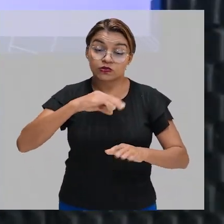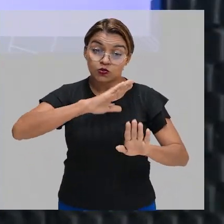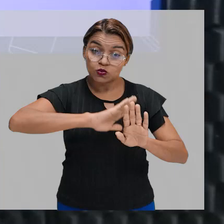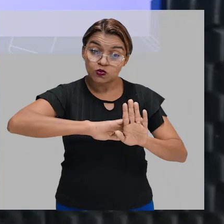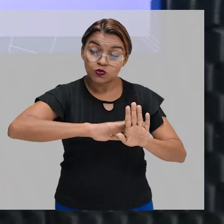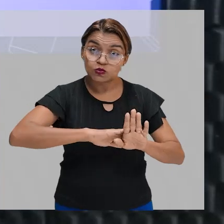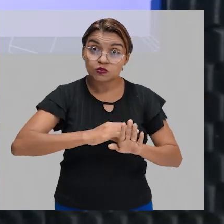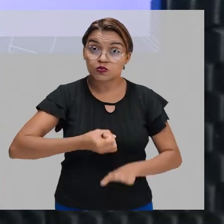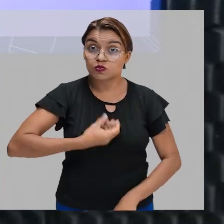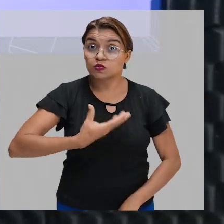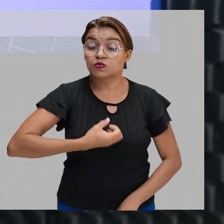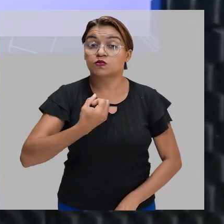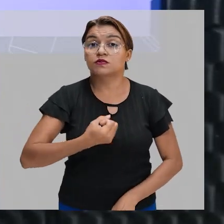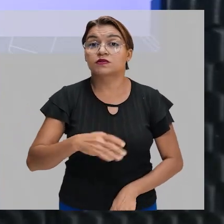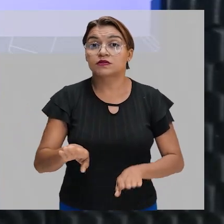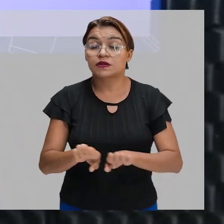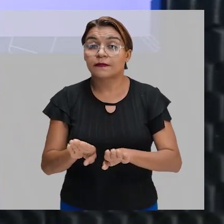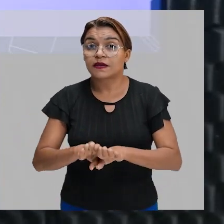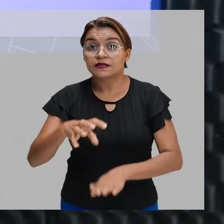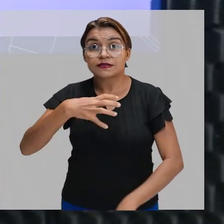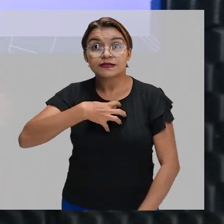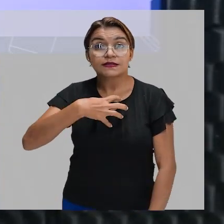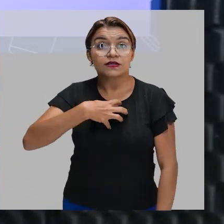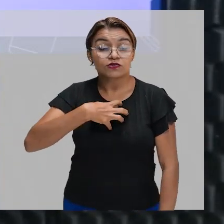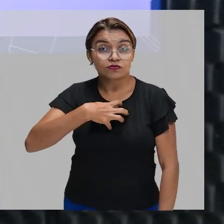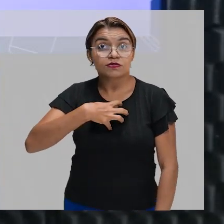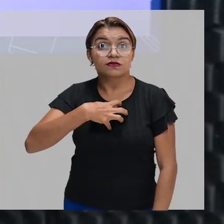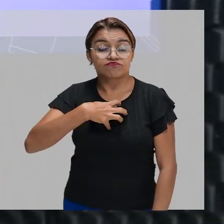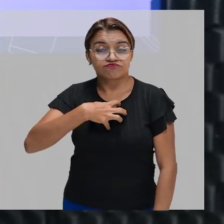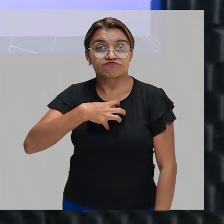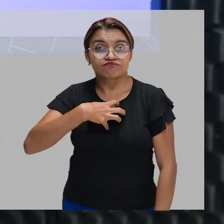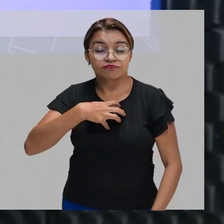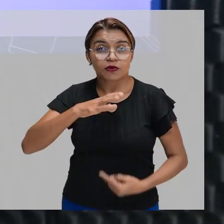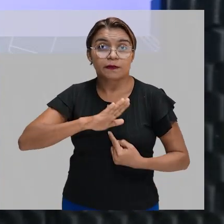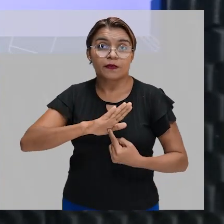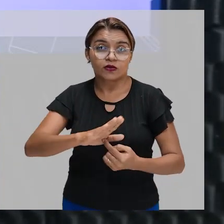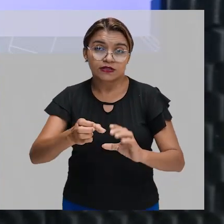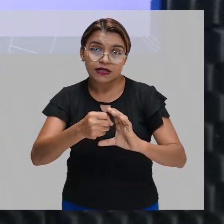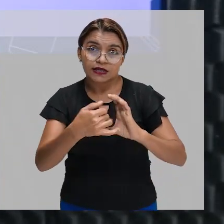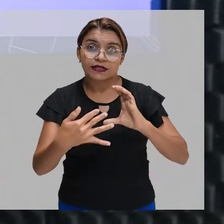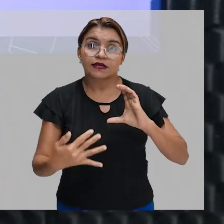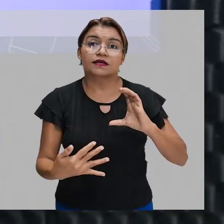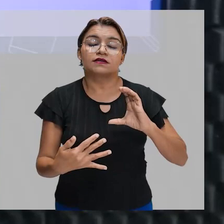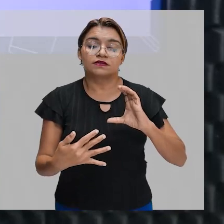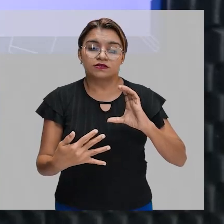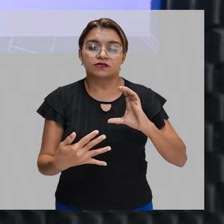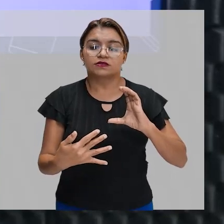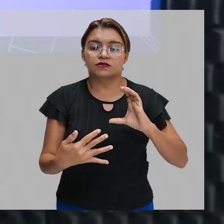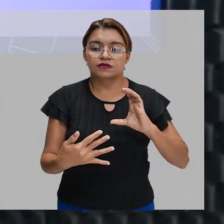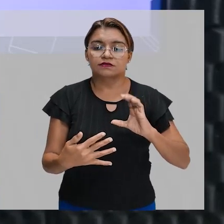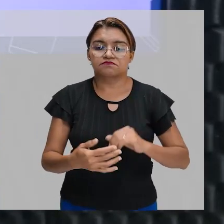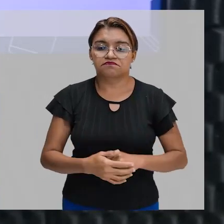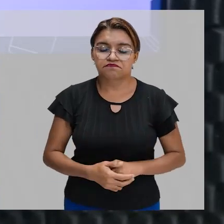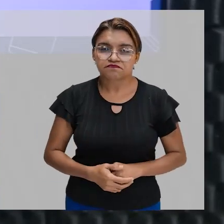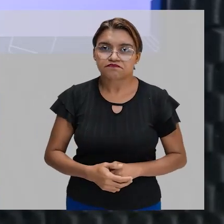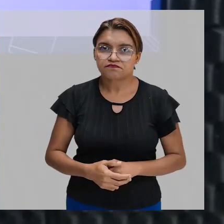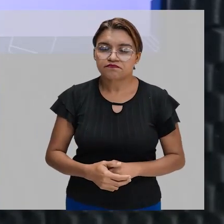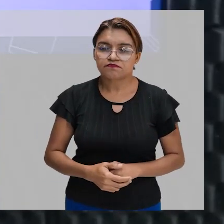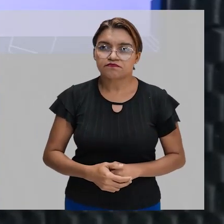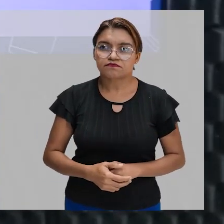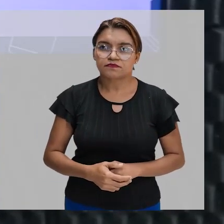expressão sentimental que é o sentimentalismo tá bom características intrínsecas nessa